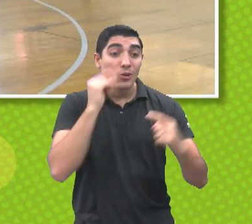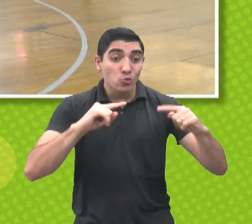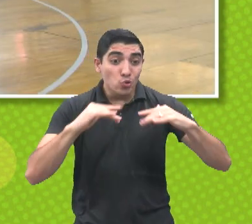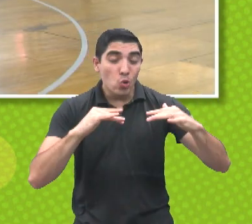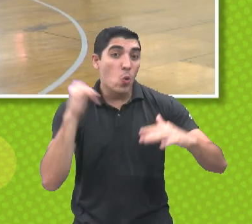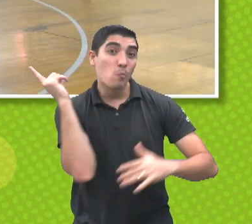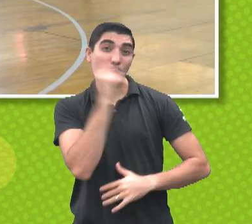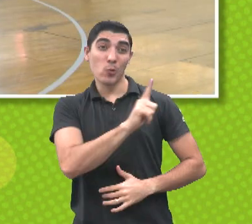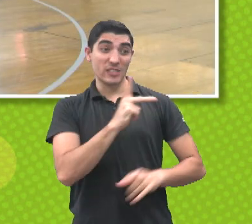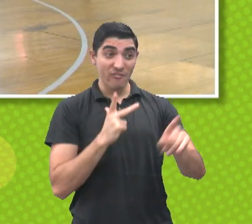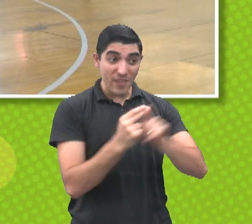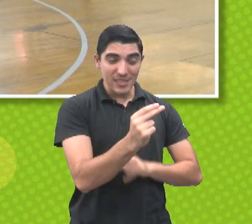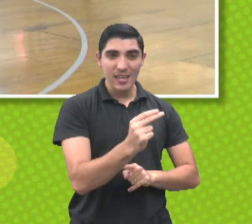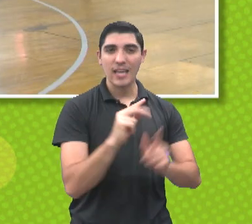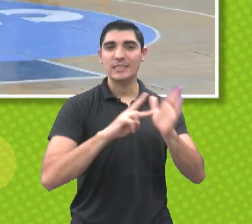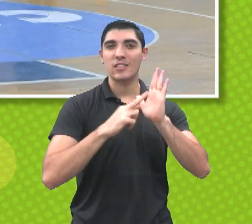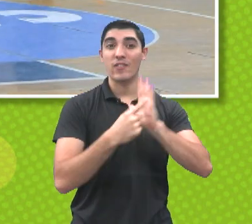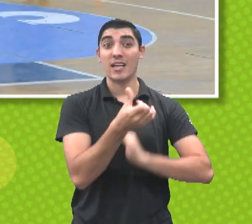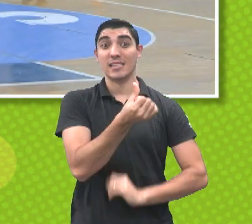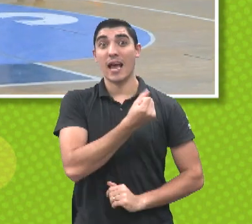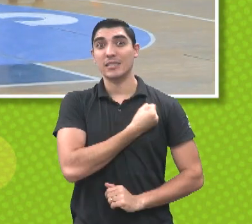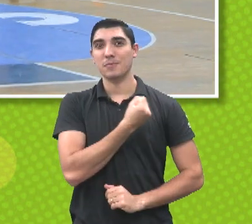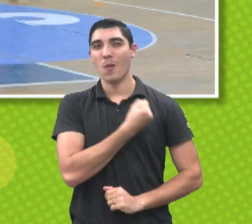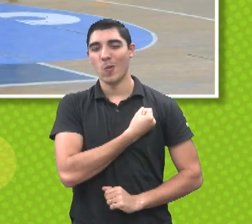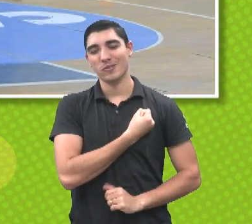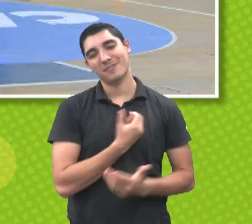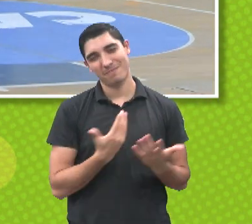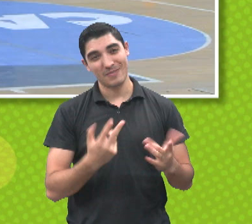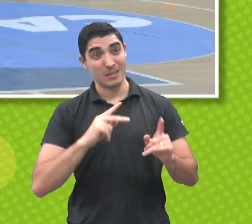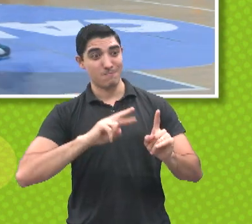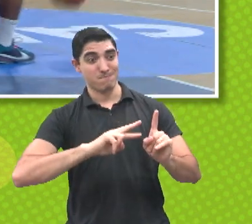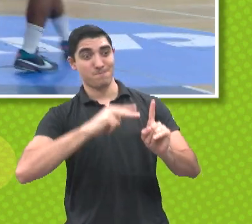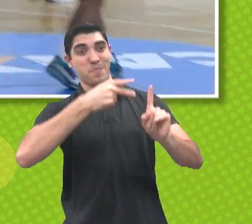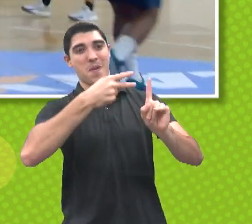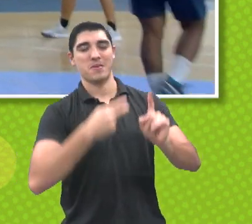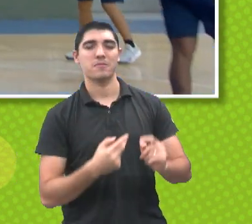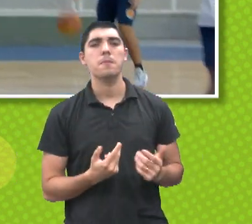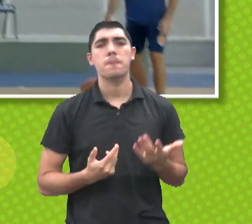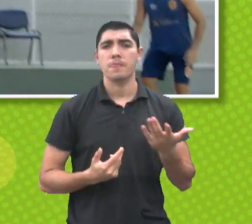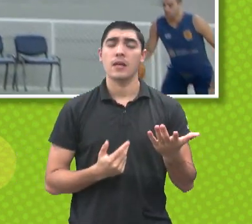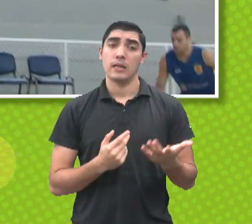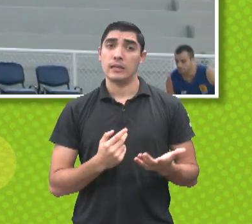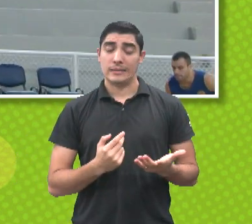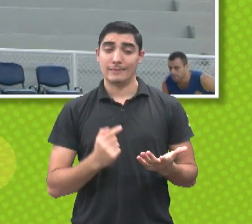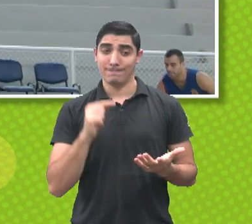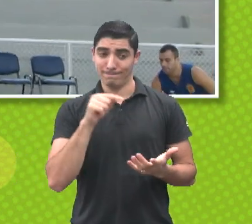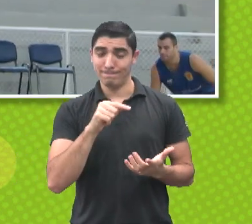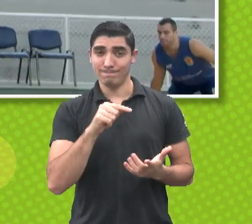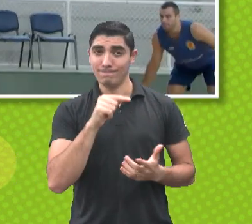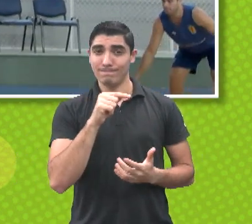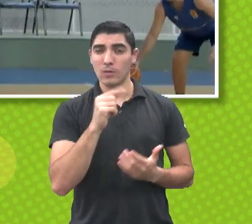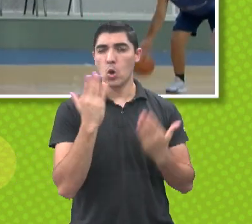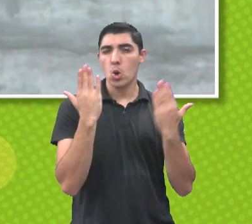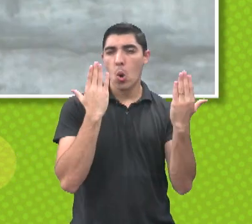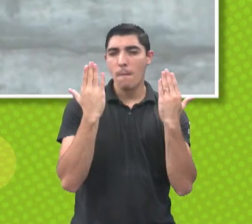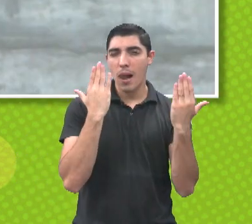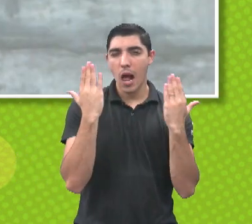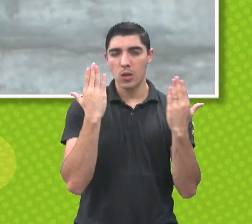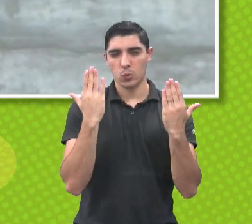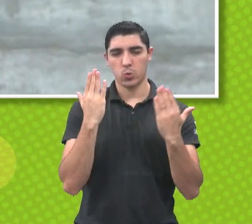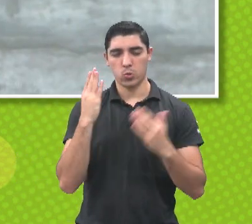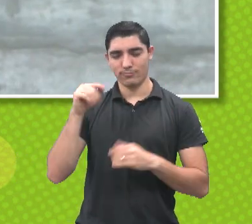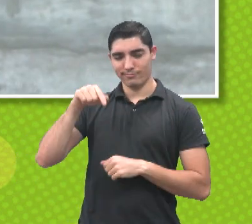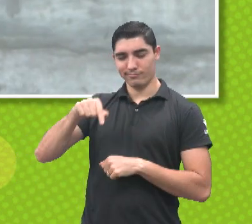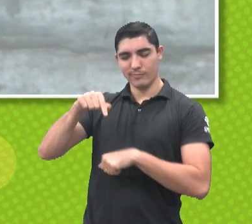para Paulistano e para São José. O São José que acho que vai ter um jogo, uma parada um pouco mais difícil do que teve contra o Mogi, né?